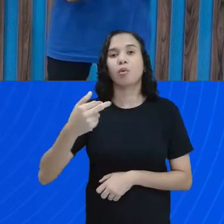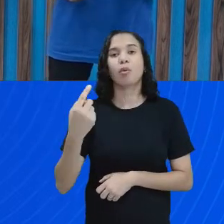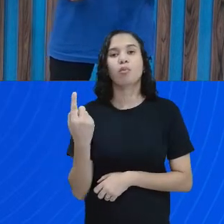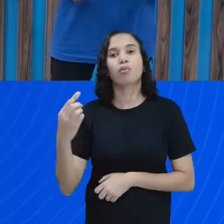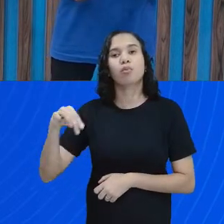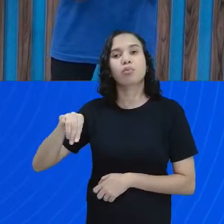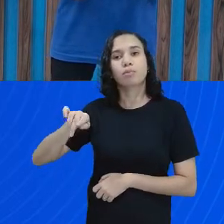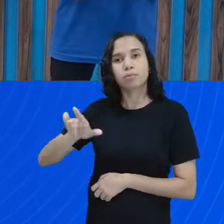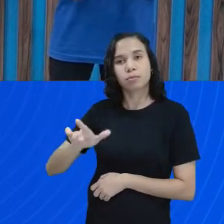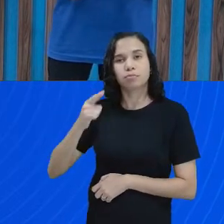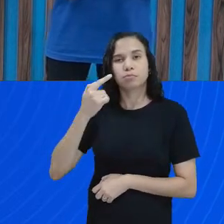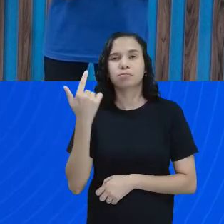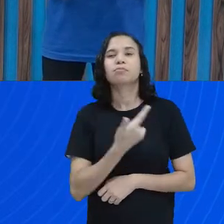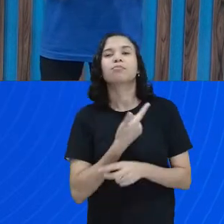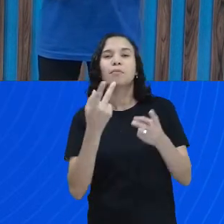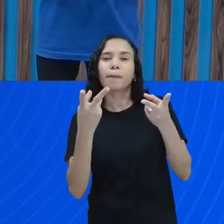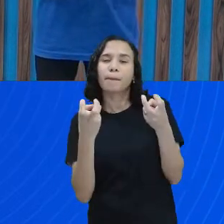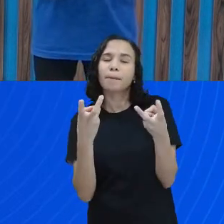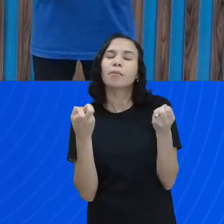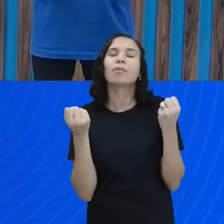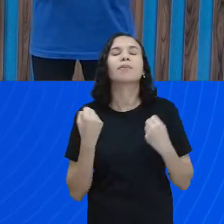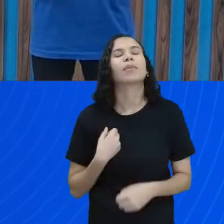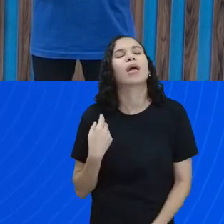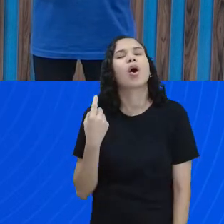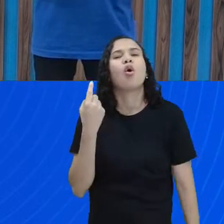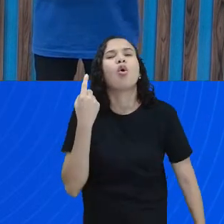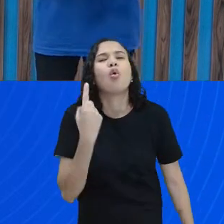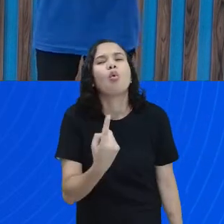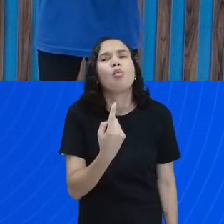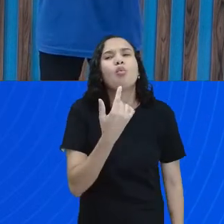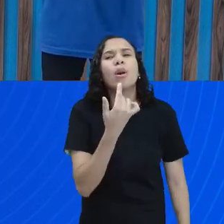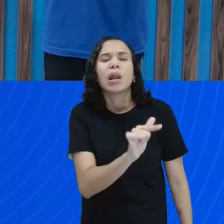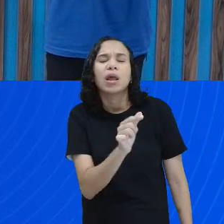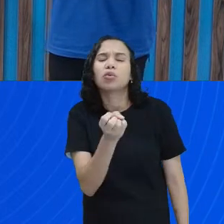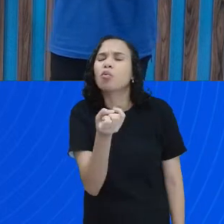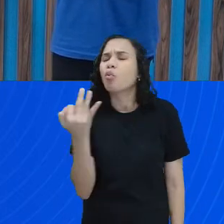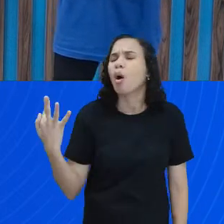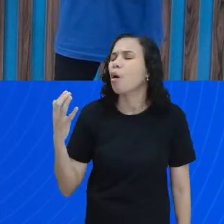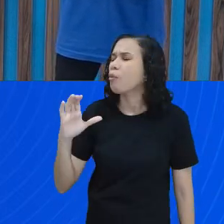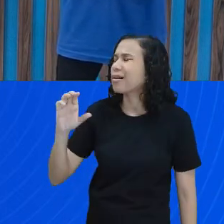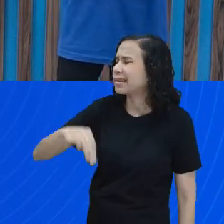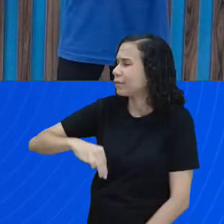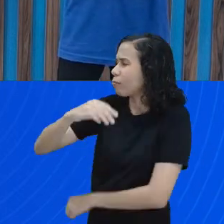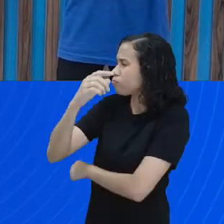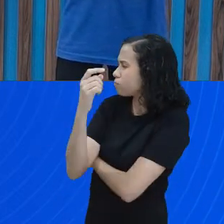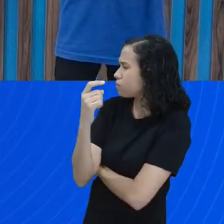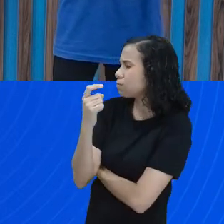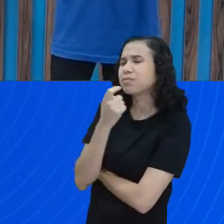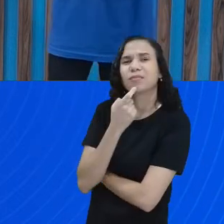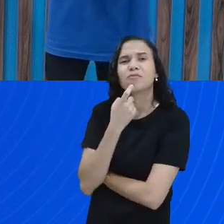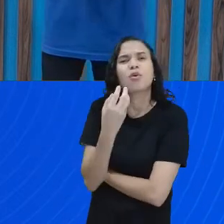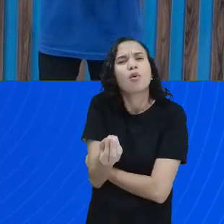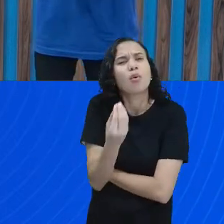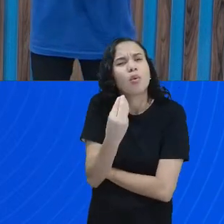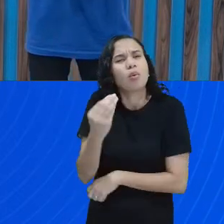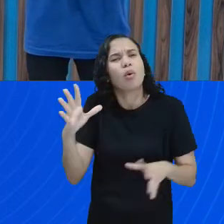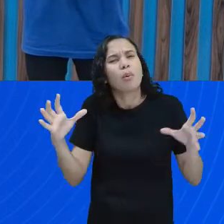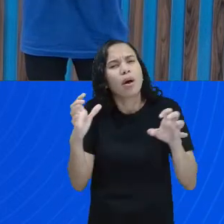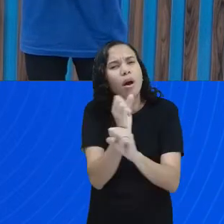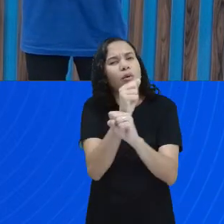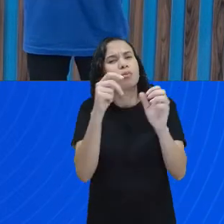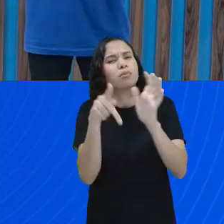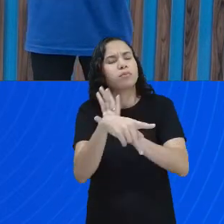percebeu essa noçãozinha aí. Então, 1 litro equivale a quantos centímetros cúbicos? E agora? Como é que eu faço essa